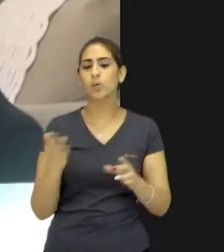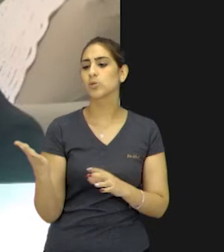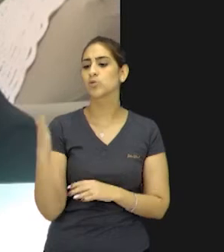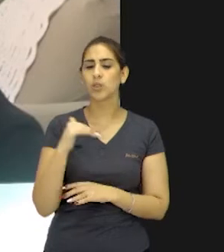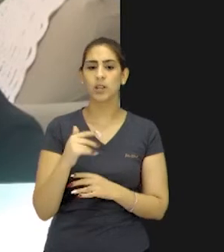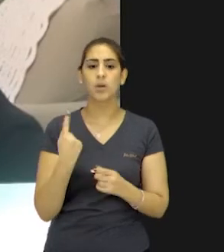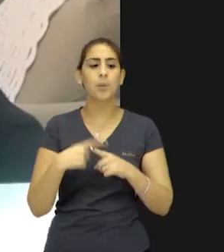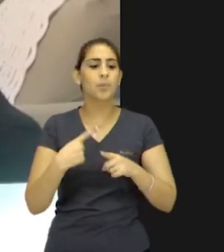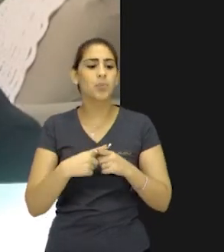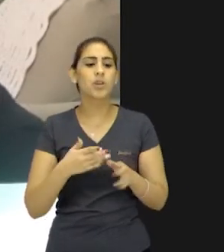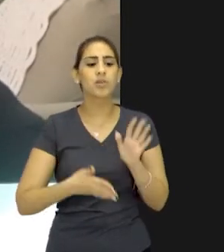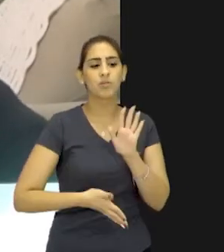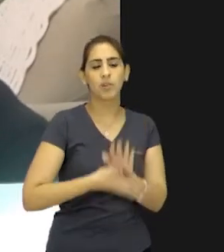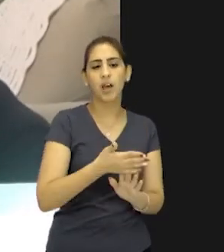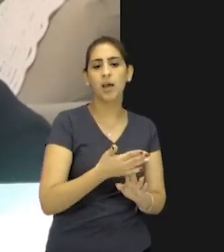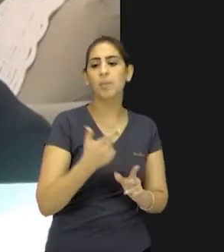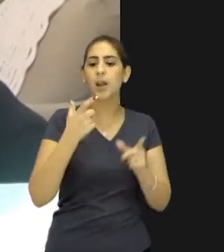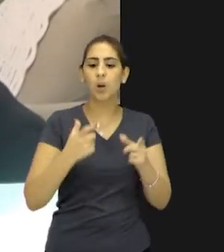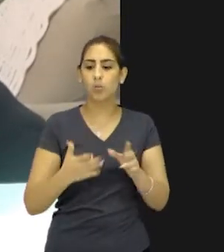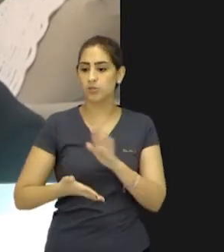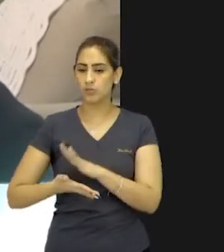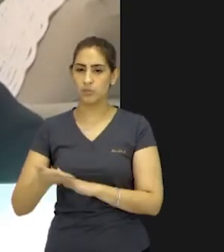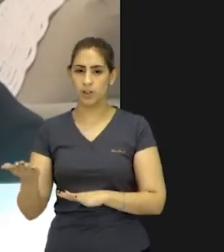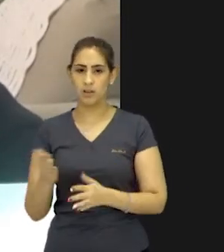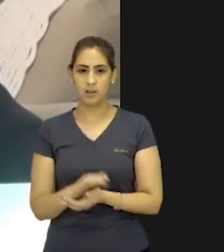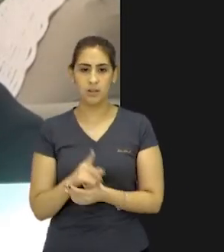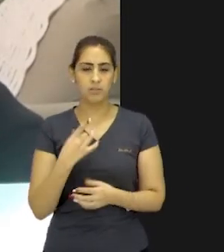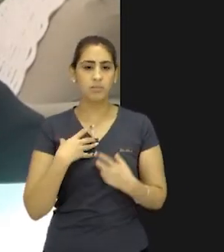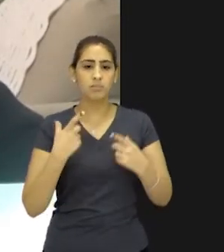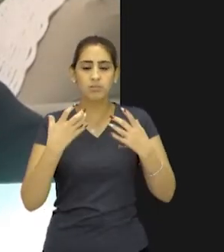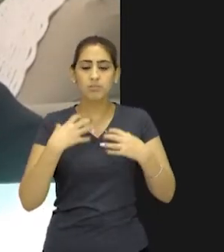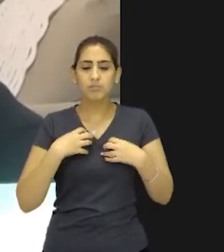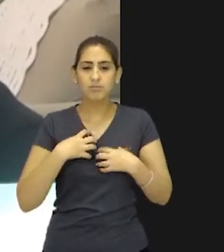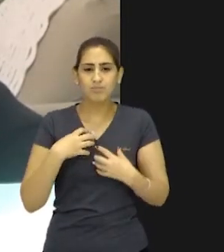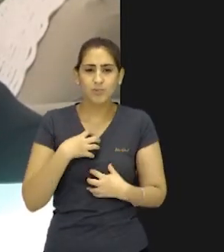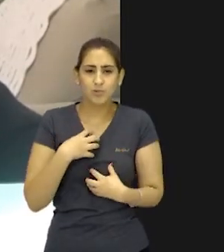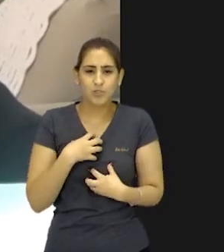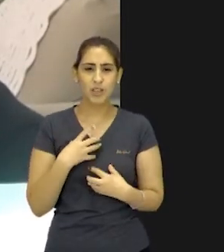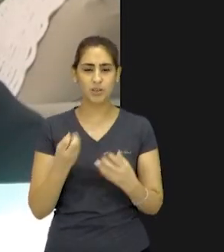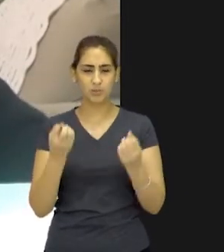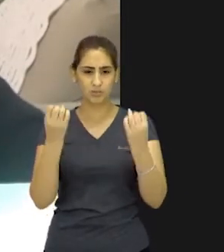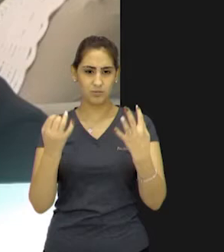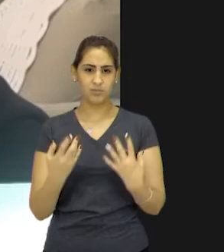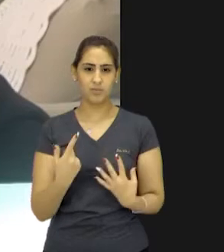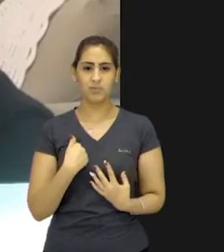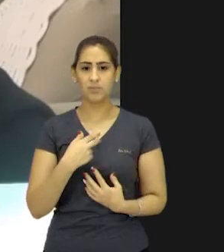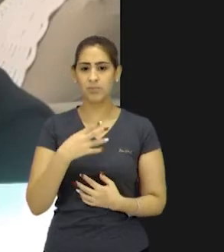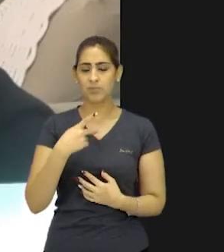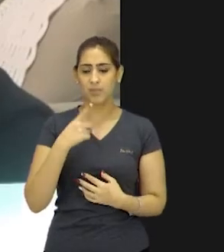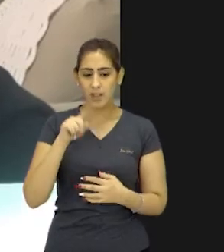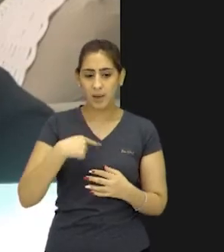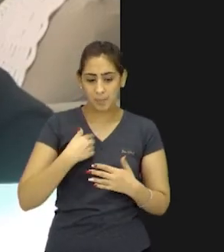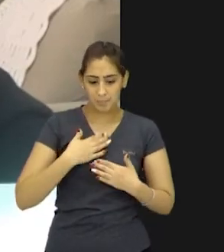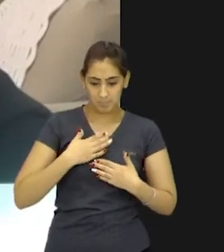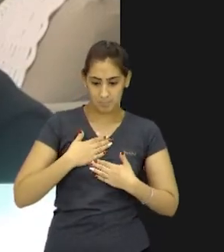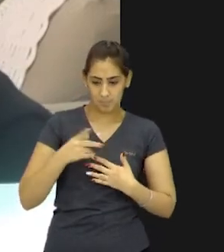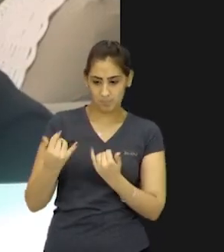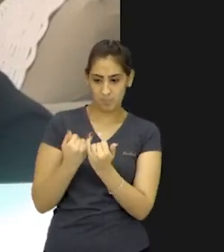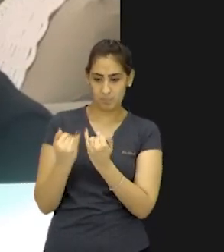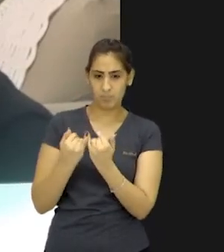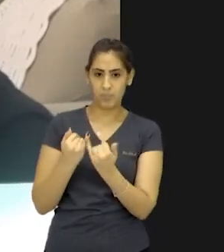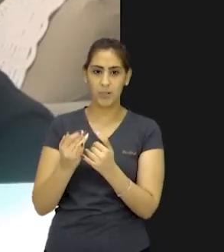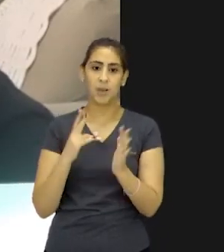veio, para onde vai. Então, de alguma forma, essa era a minha meta, assim, na pintura, né?